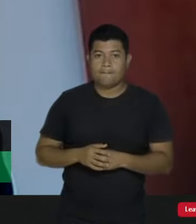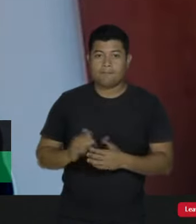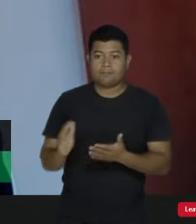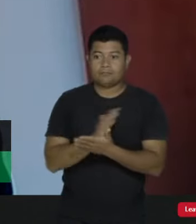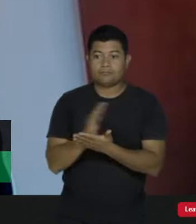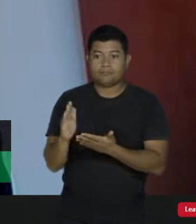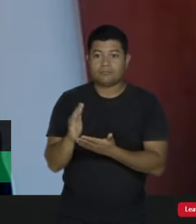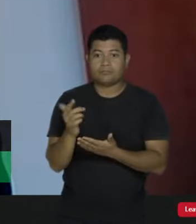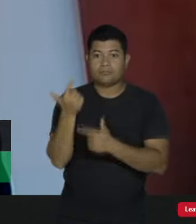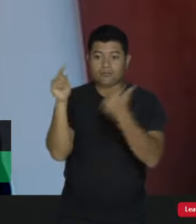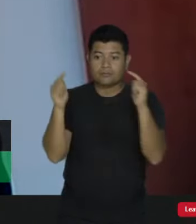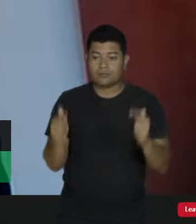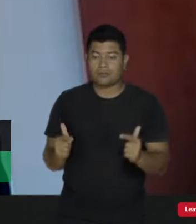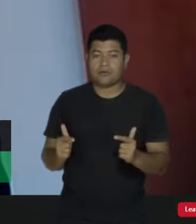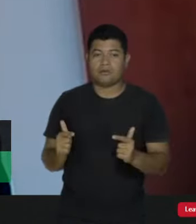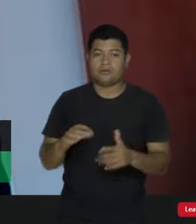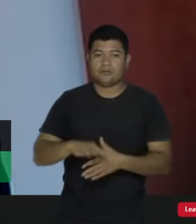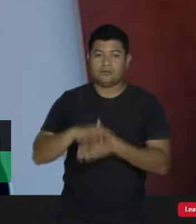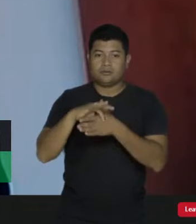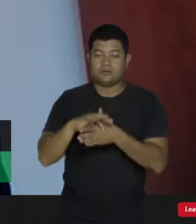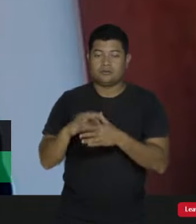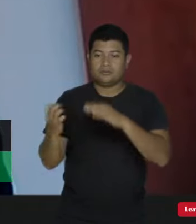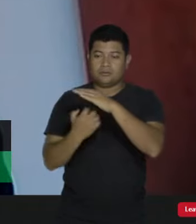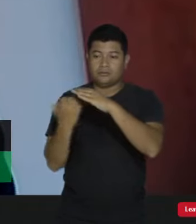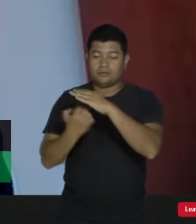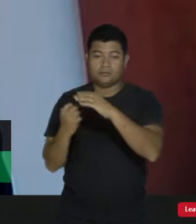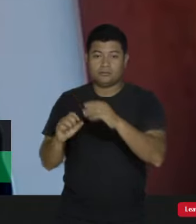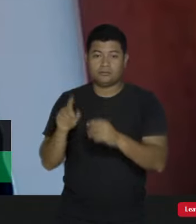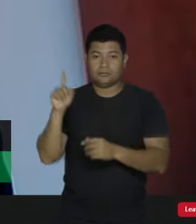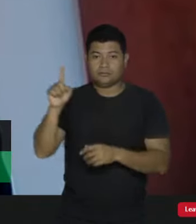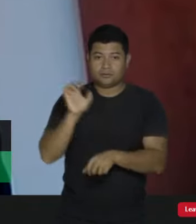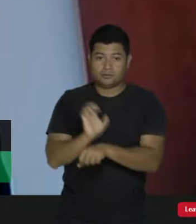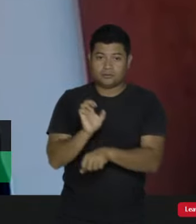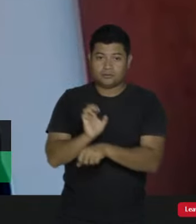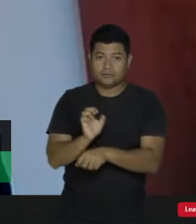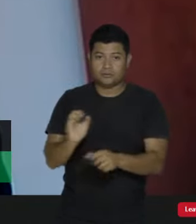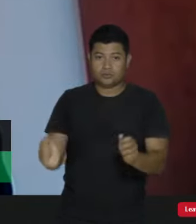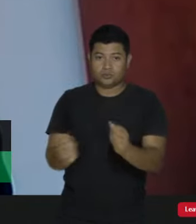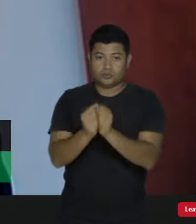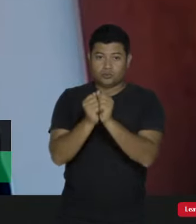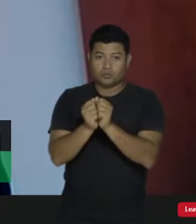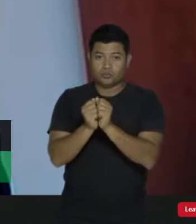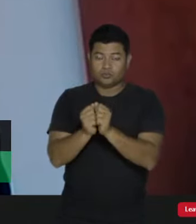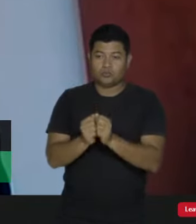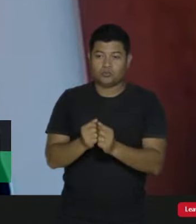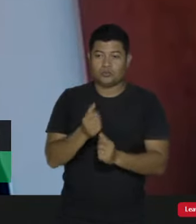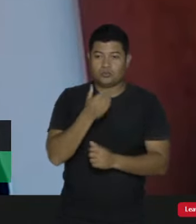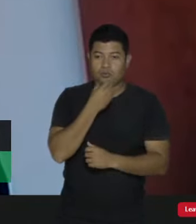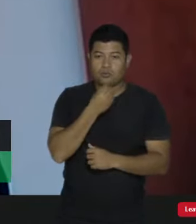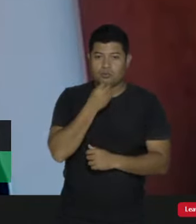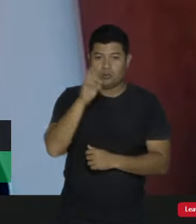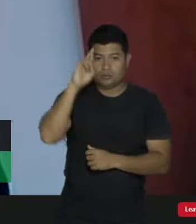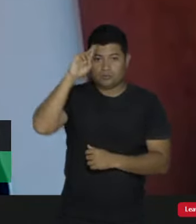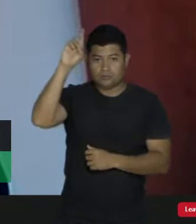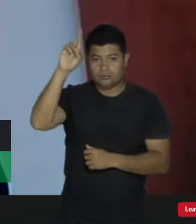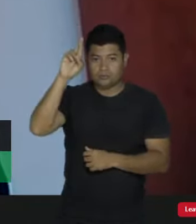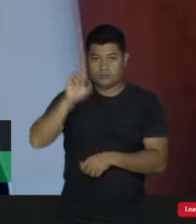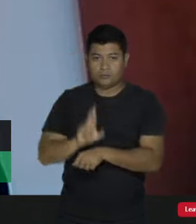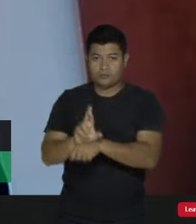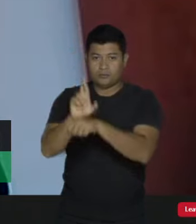lideranças, principalmente empresariais daquele estado, juntamente com o cônsul da Itália